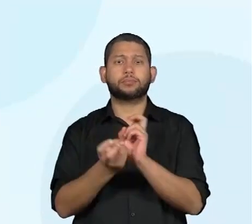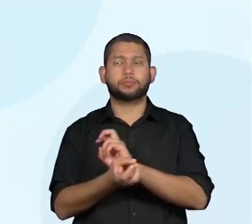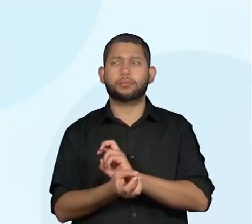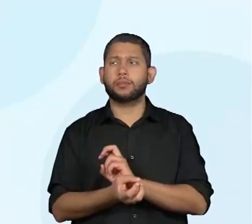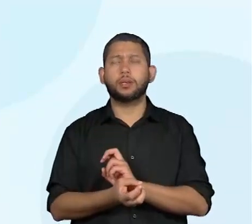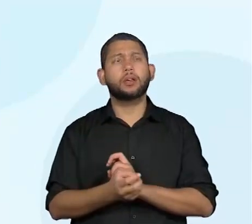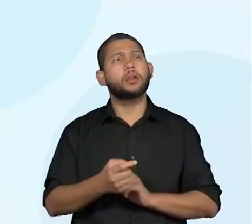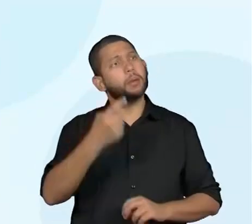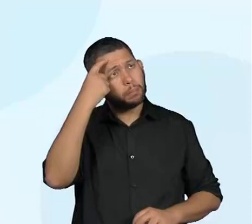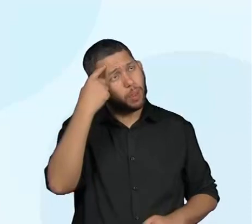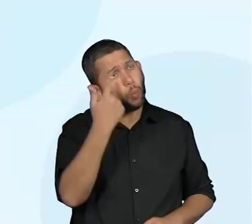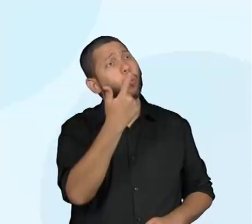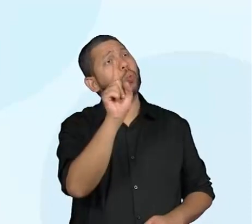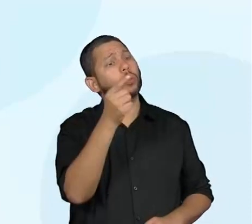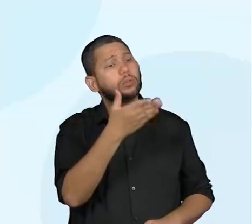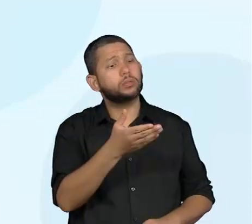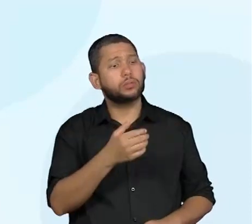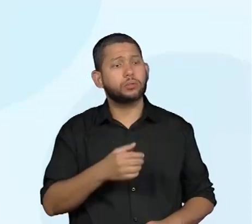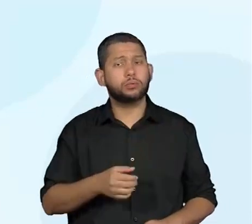Adriano.